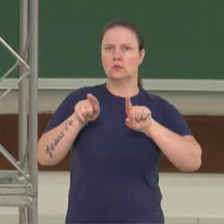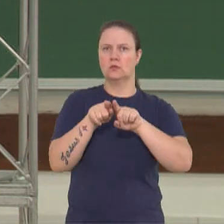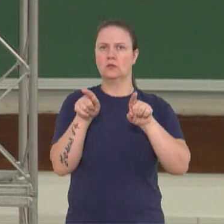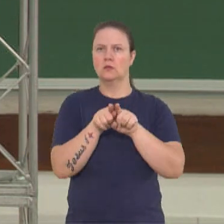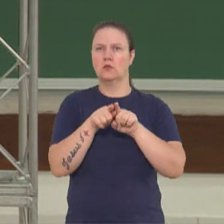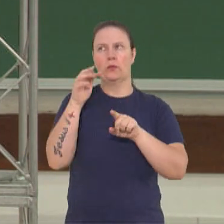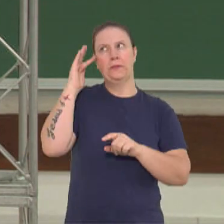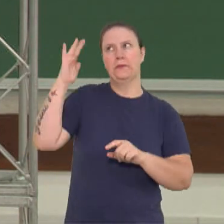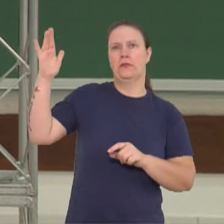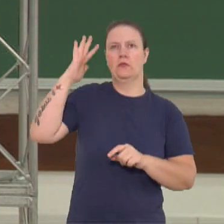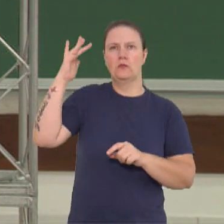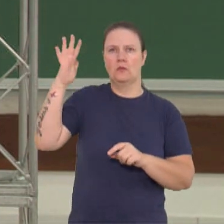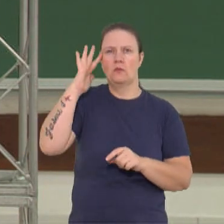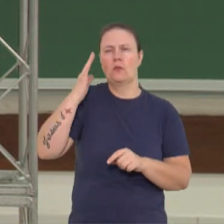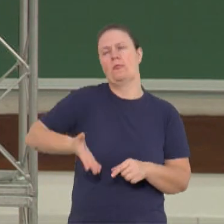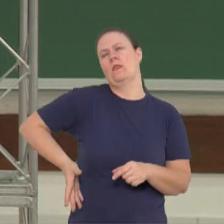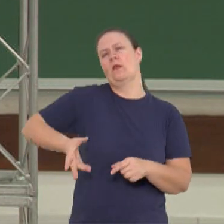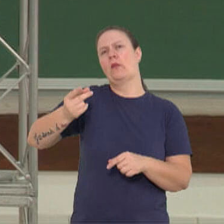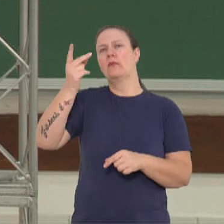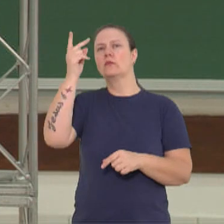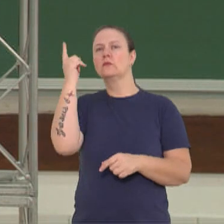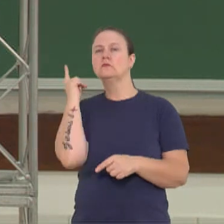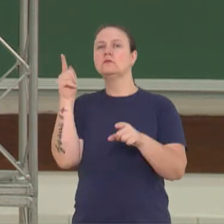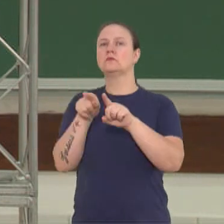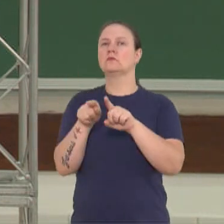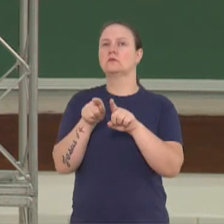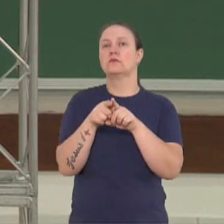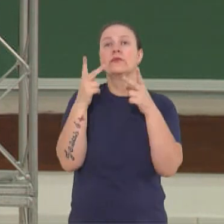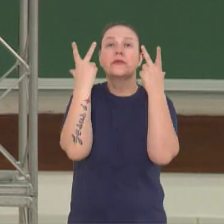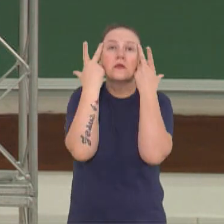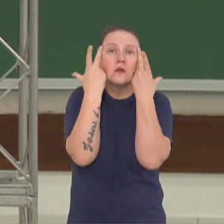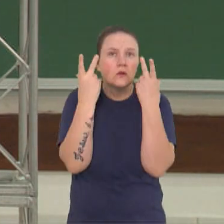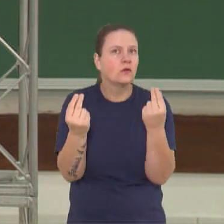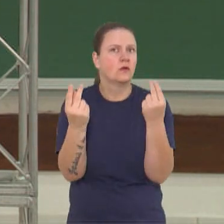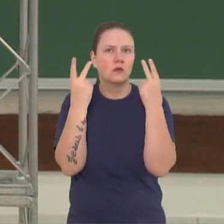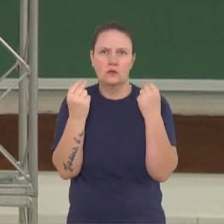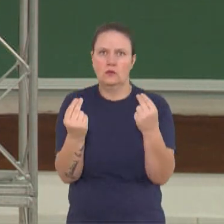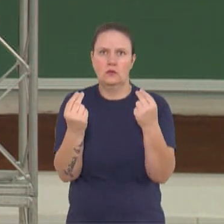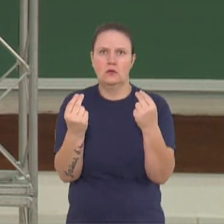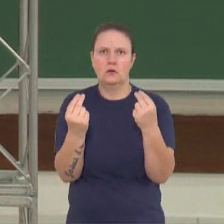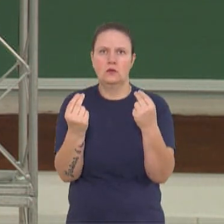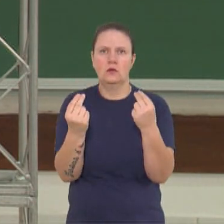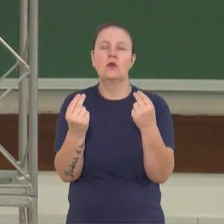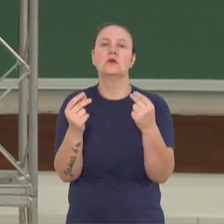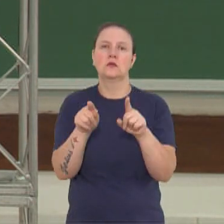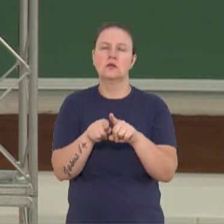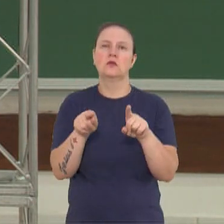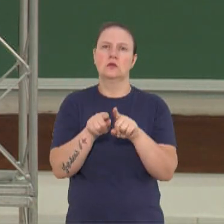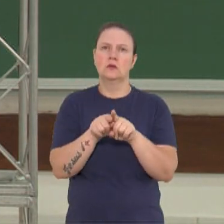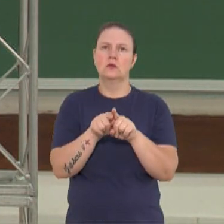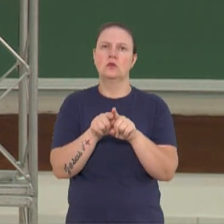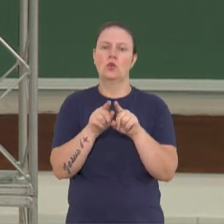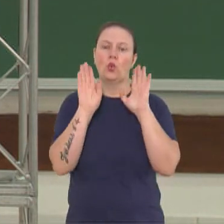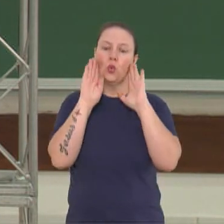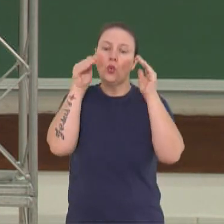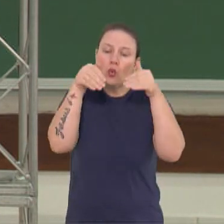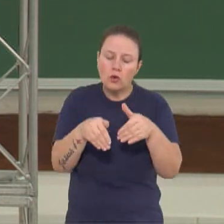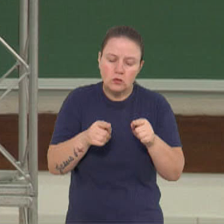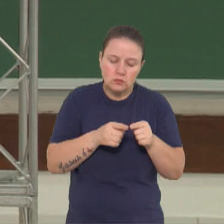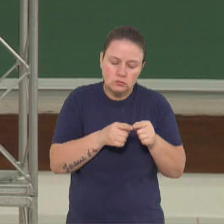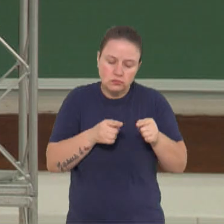dos filósofos da antiguidade, geralmente da antiguidade clássica e da antiguidade tardia, sobre esse